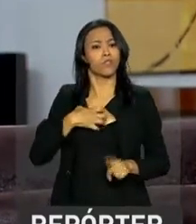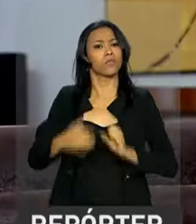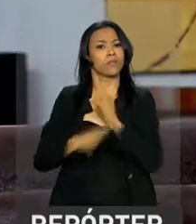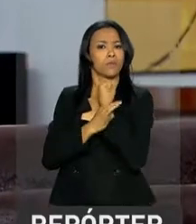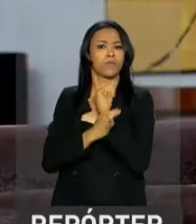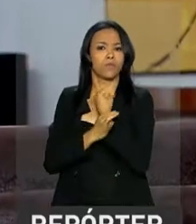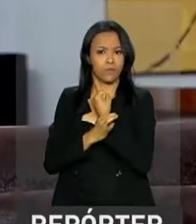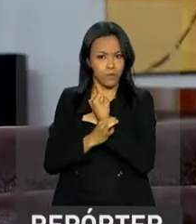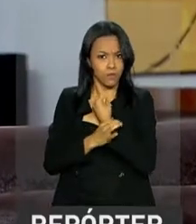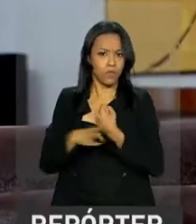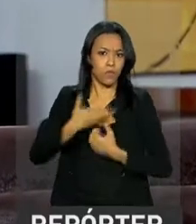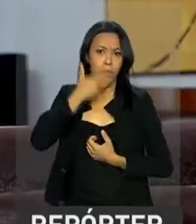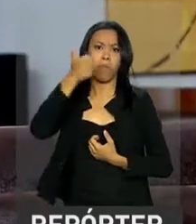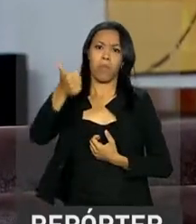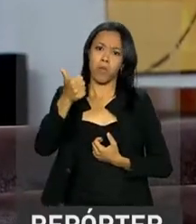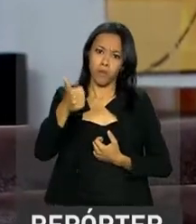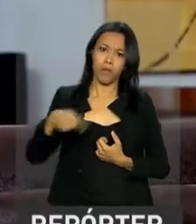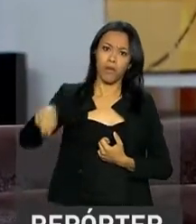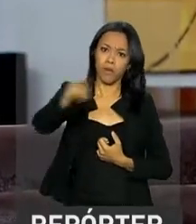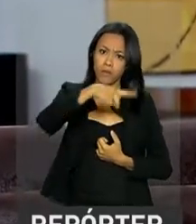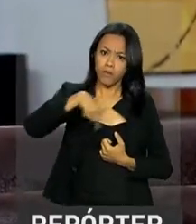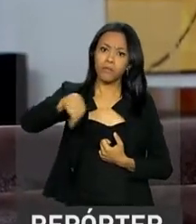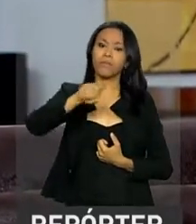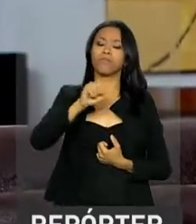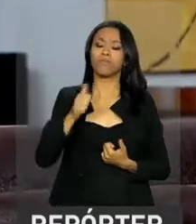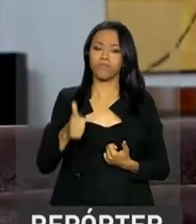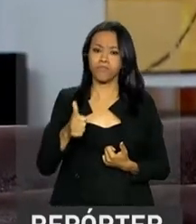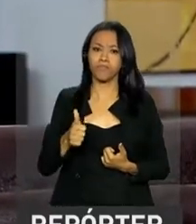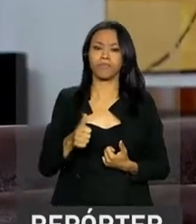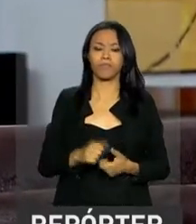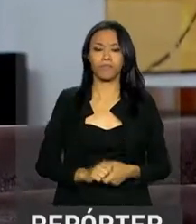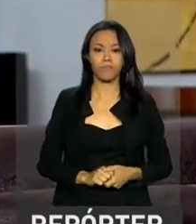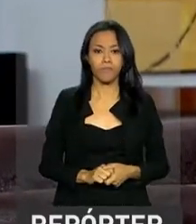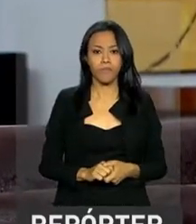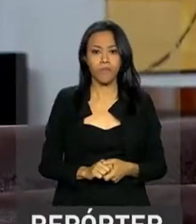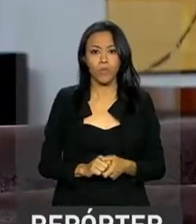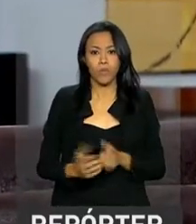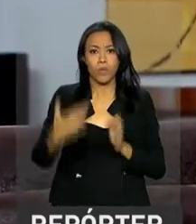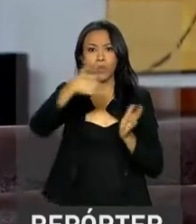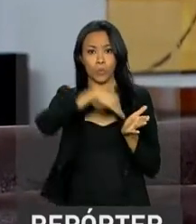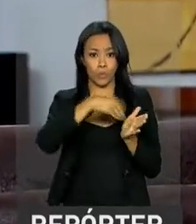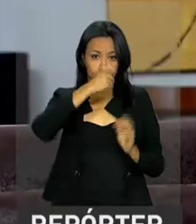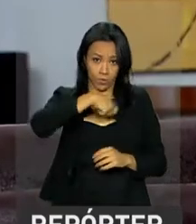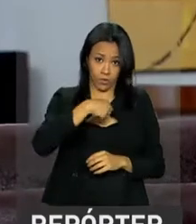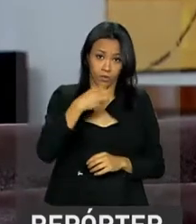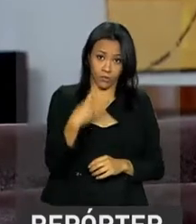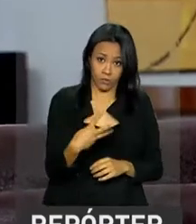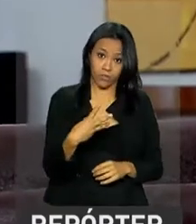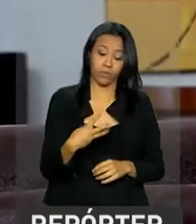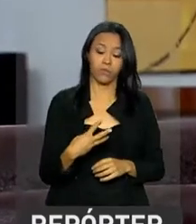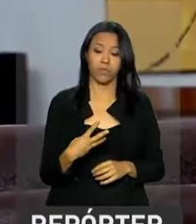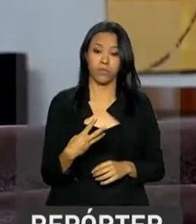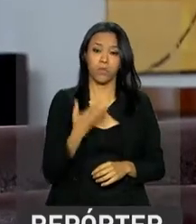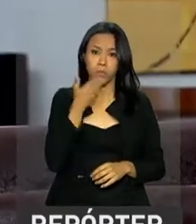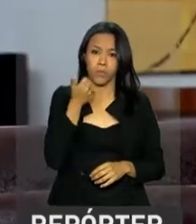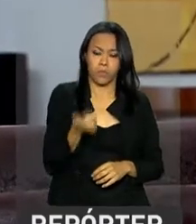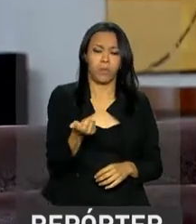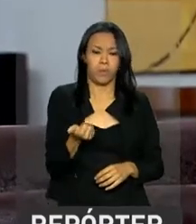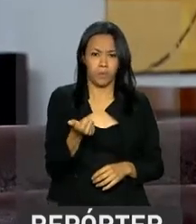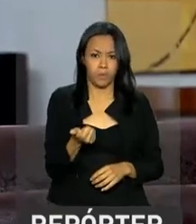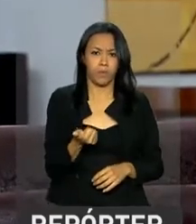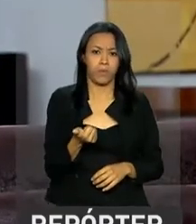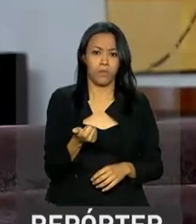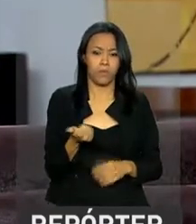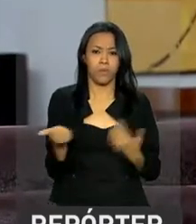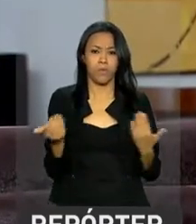tem melhorado, o indicador tem melhorado no último trimestre, melhorou bastante em